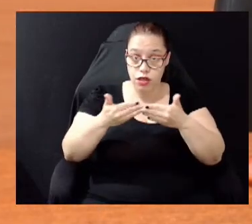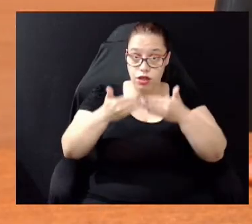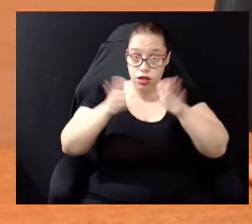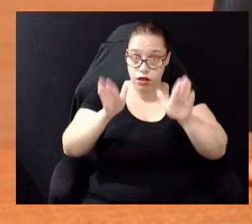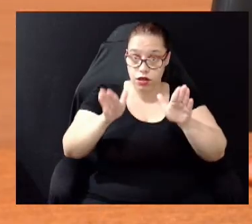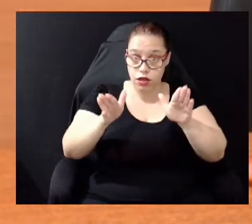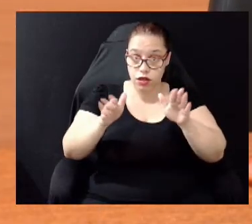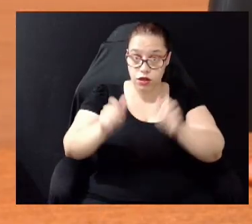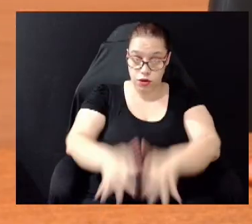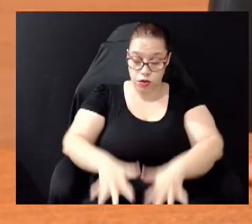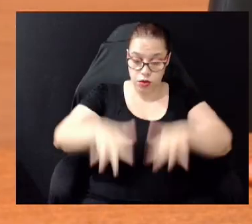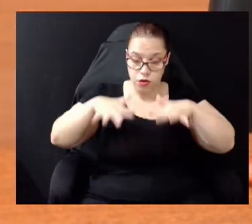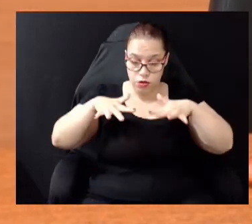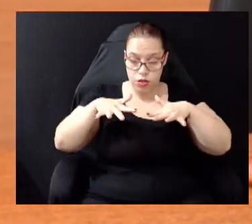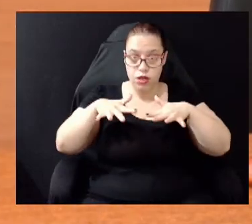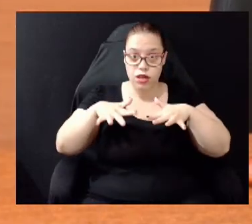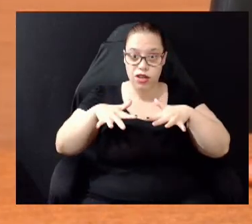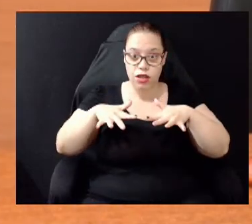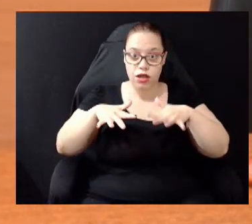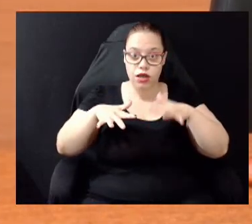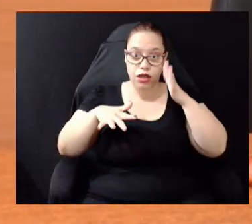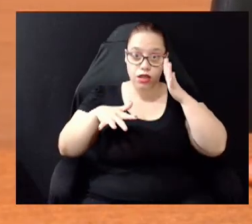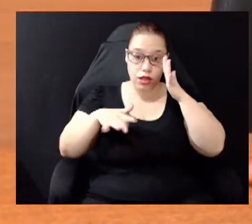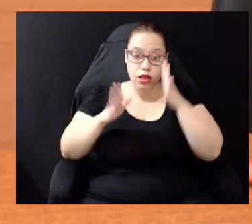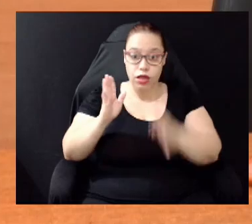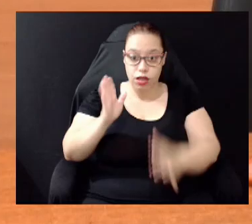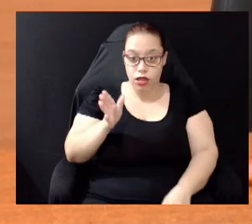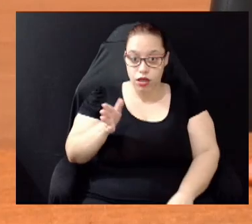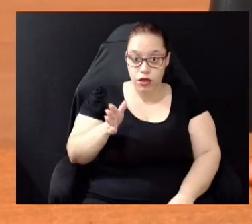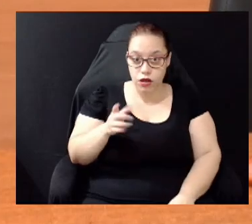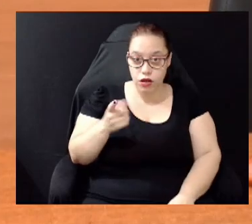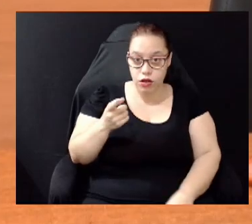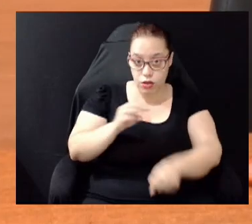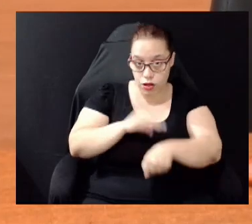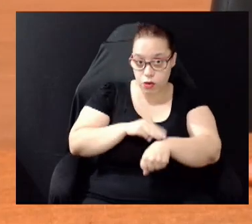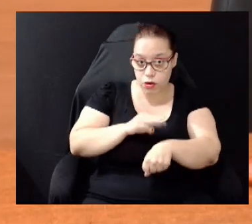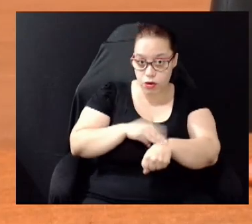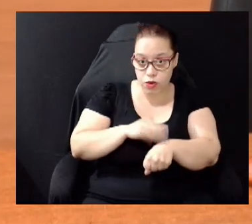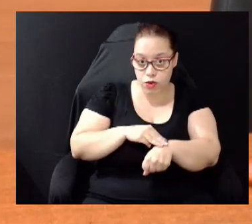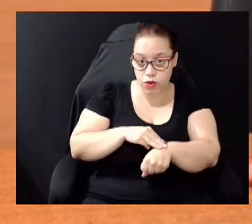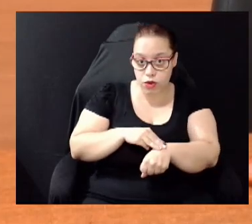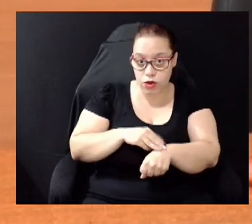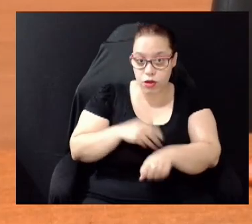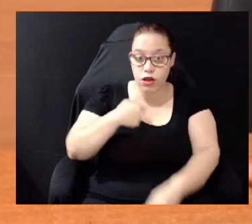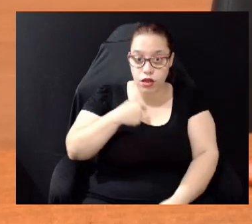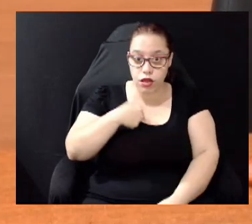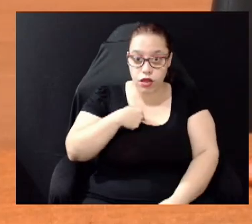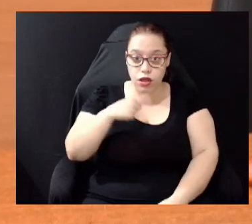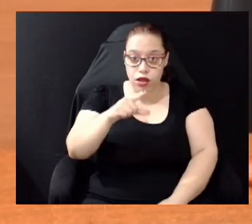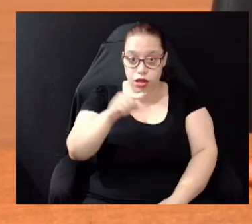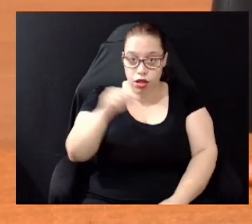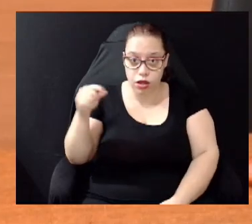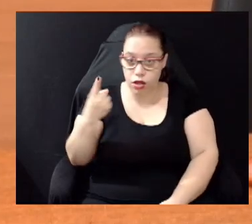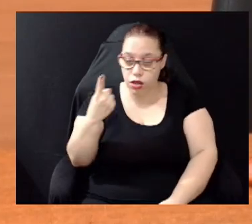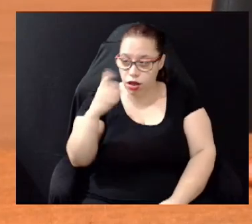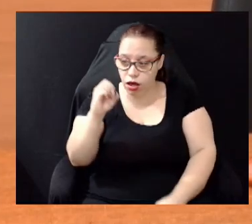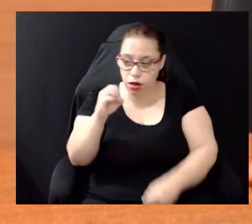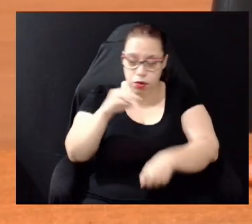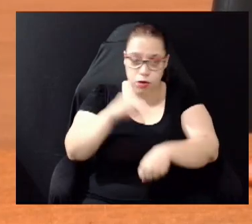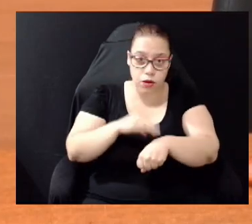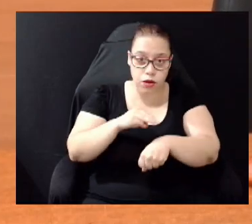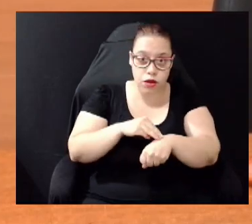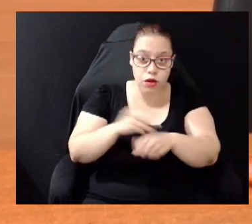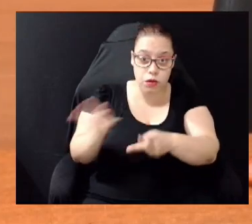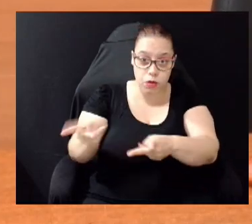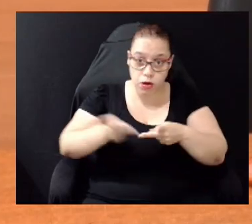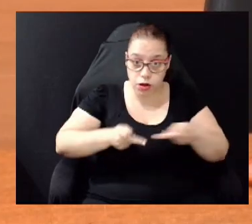plenário. Daqui a pouquinho, daqui uns minutinhos, eu vou ter que sair 10 minutinhos, porque eu fui convidada